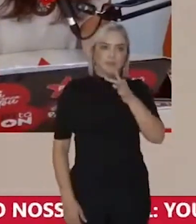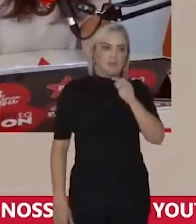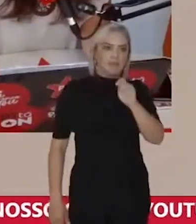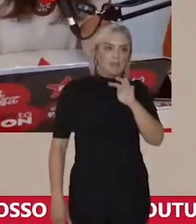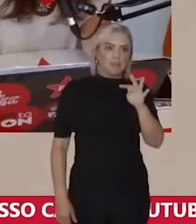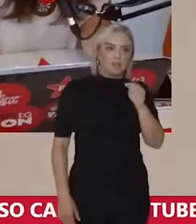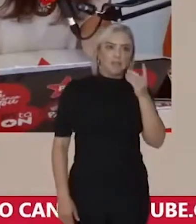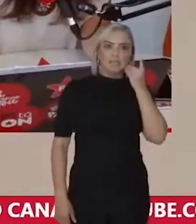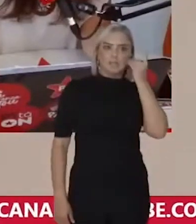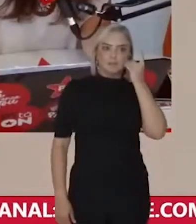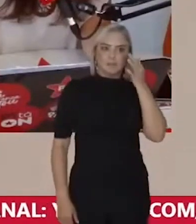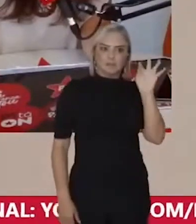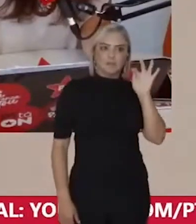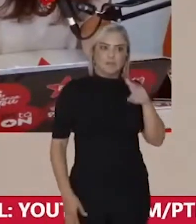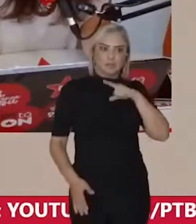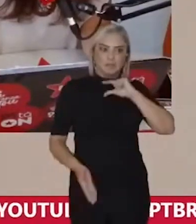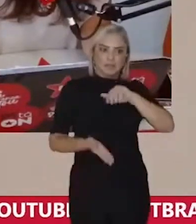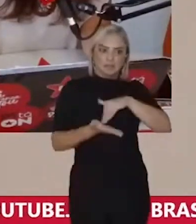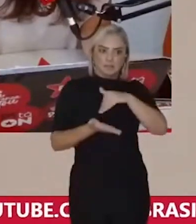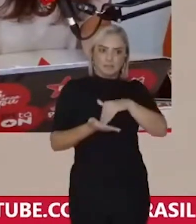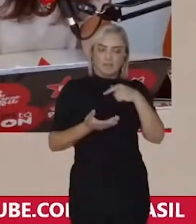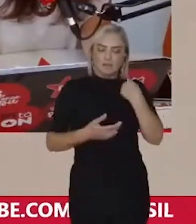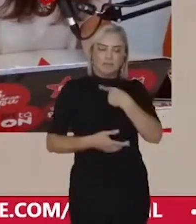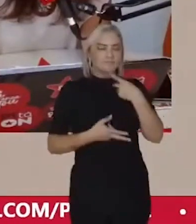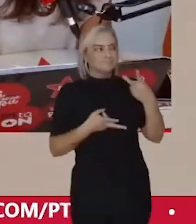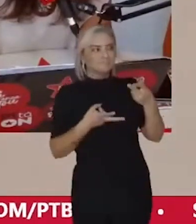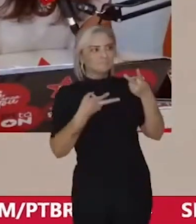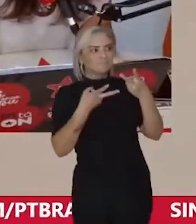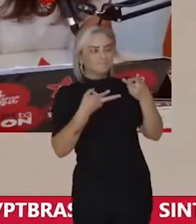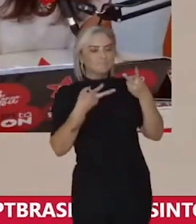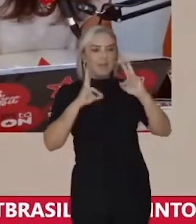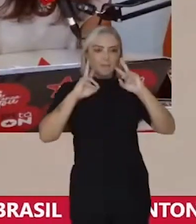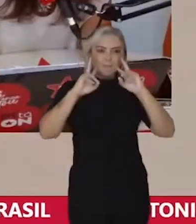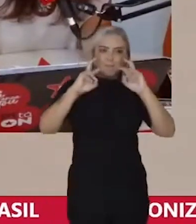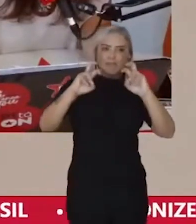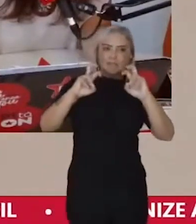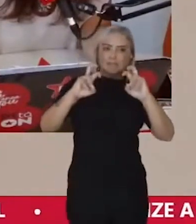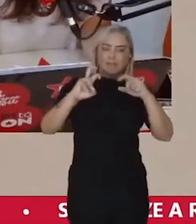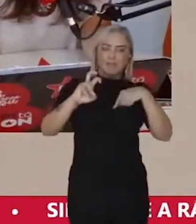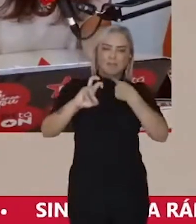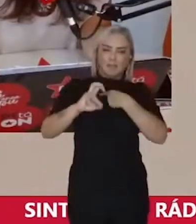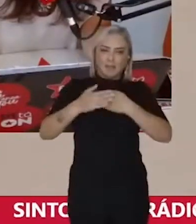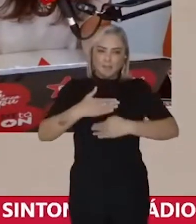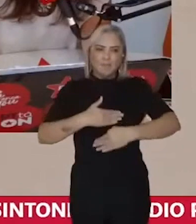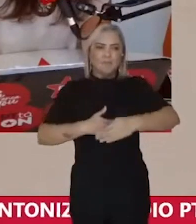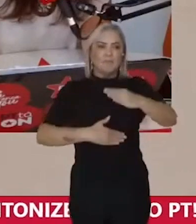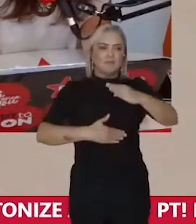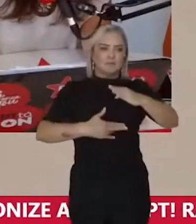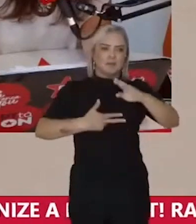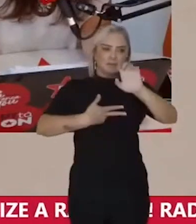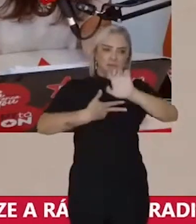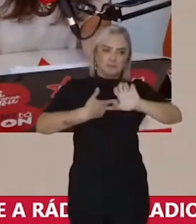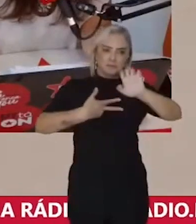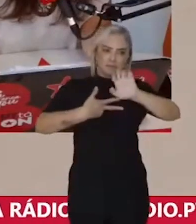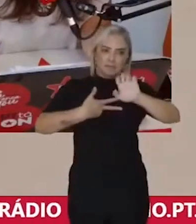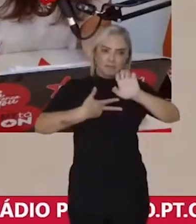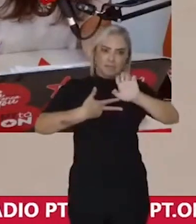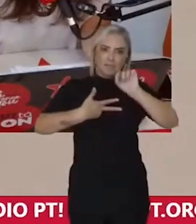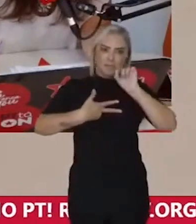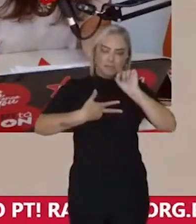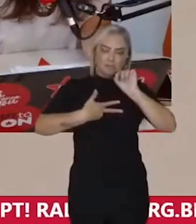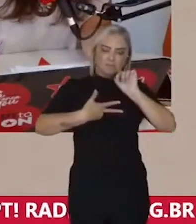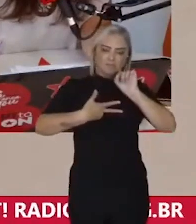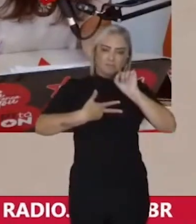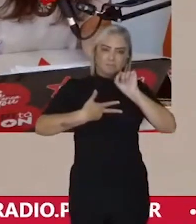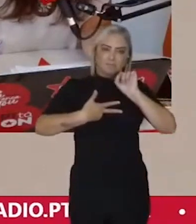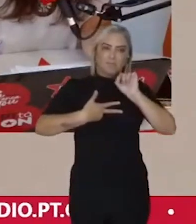deputado federal e que me antecedeu, nós percebemos que houve um avanço muito grande por parte do Executivo Federal em